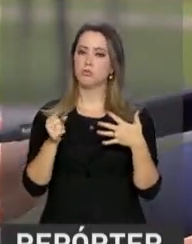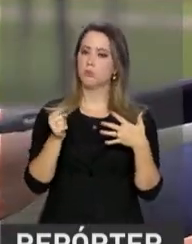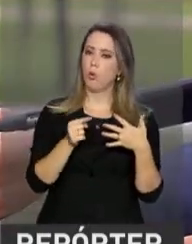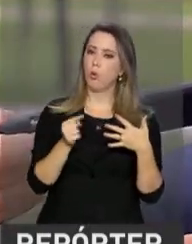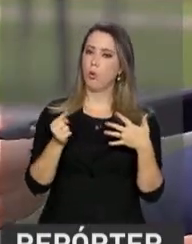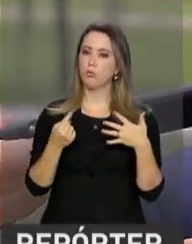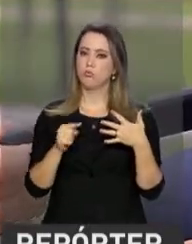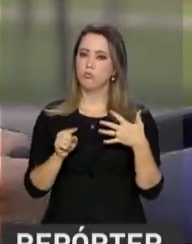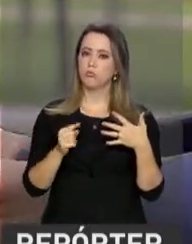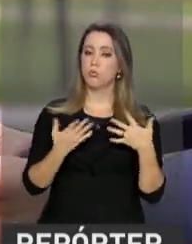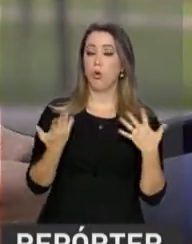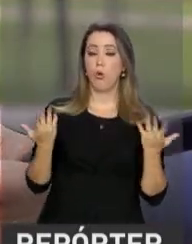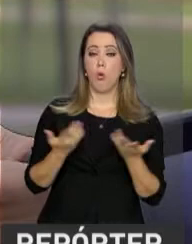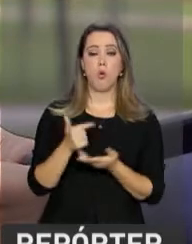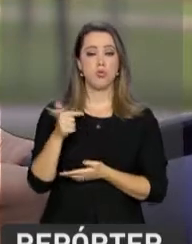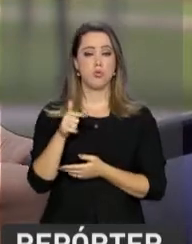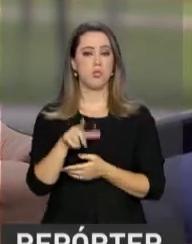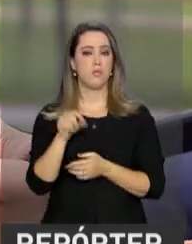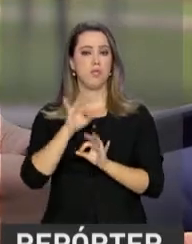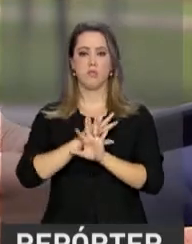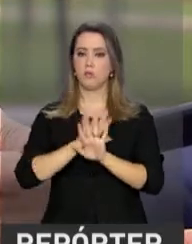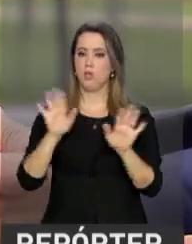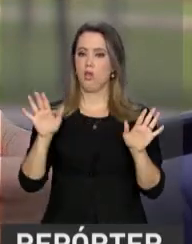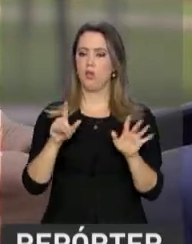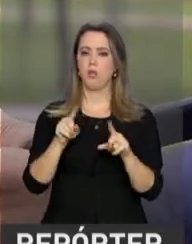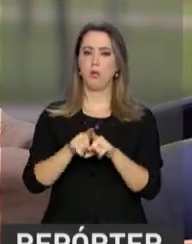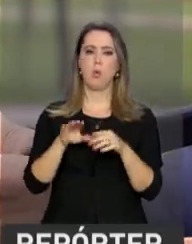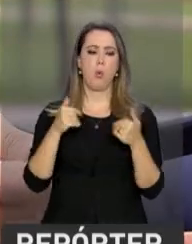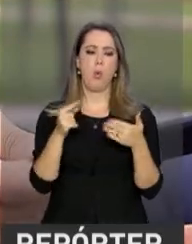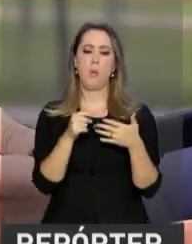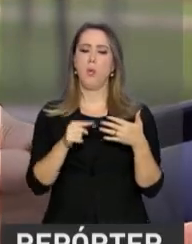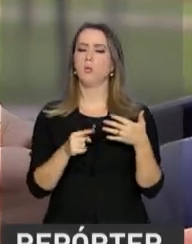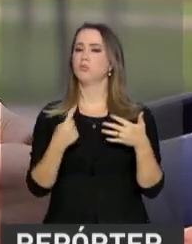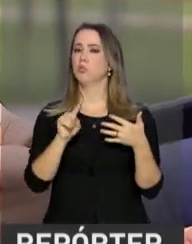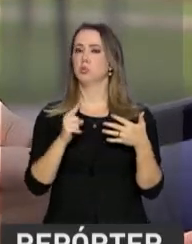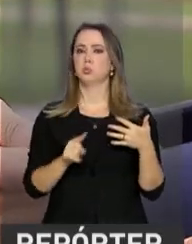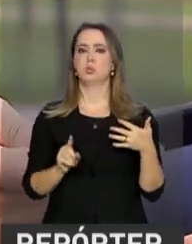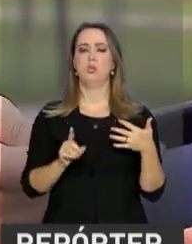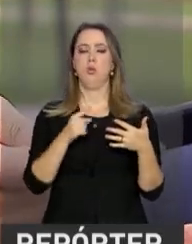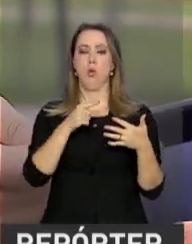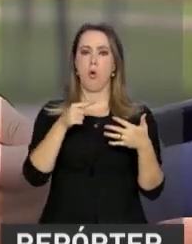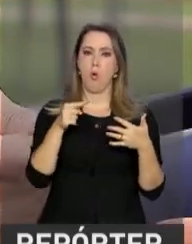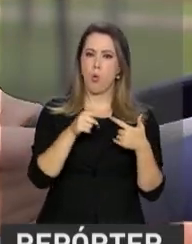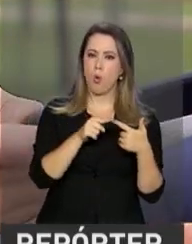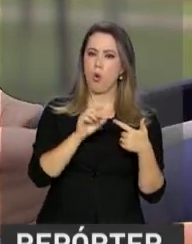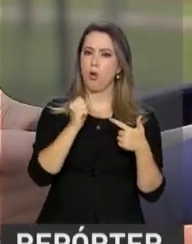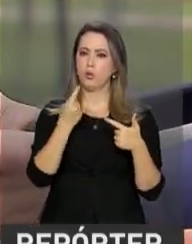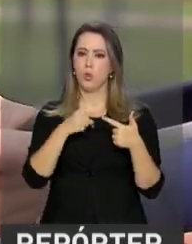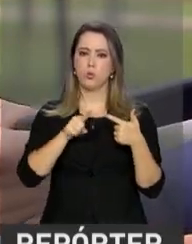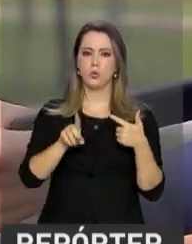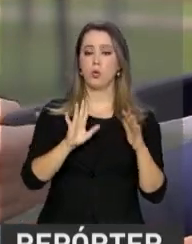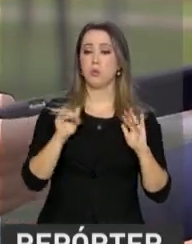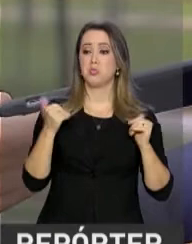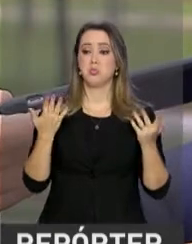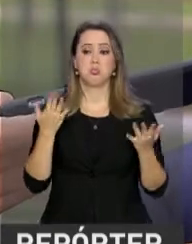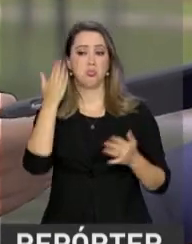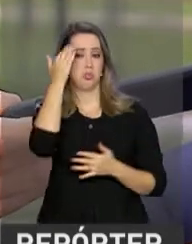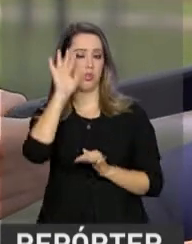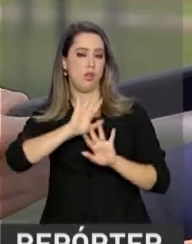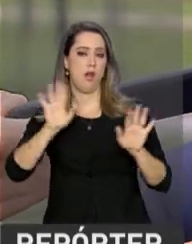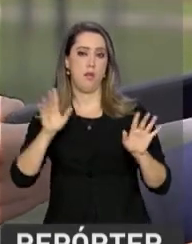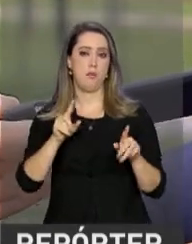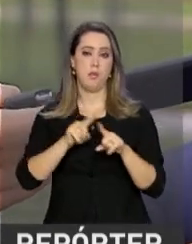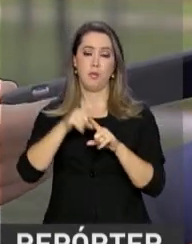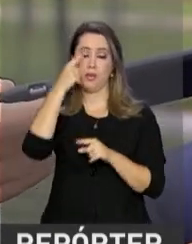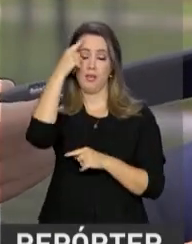decidimos hoje nada específico o tempo de que ponto nada disso a idéia a princípio é aprovar